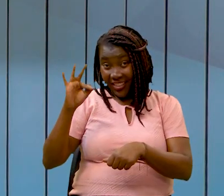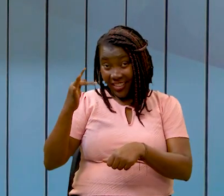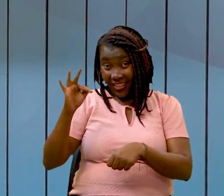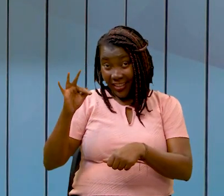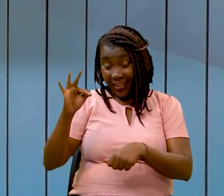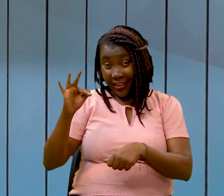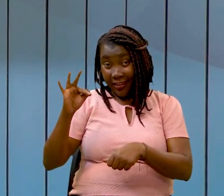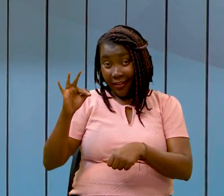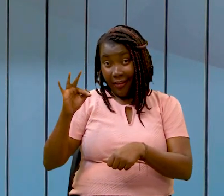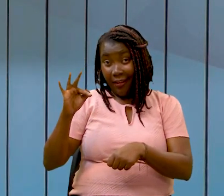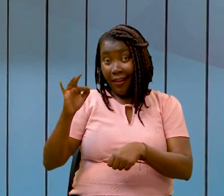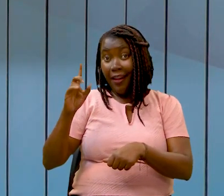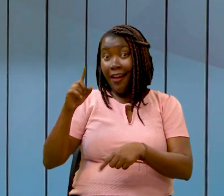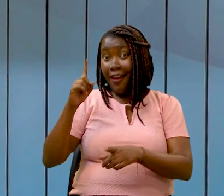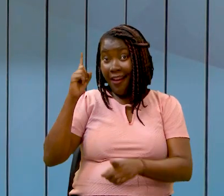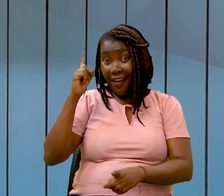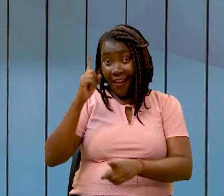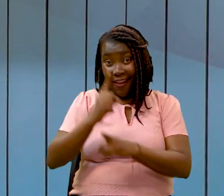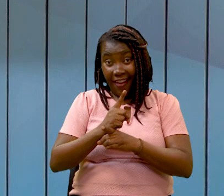ainda